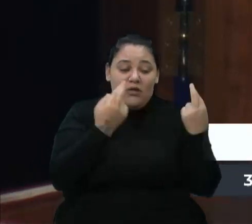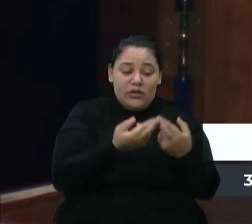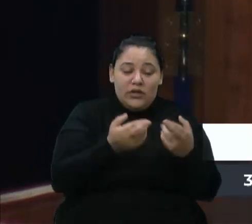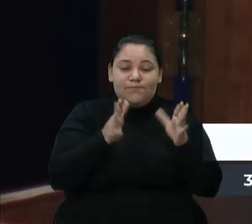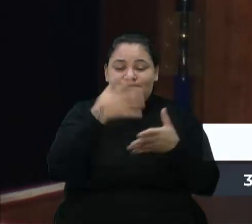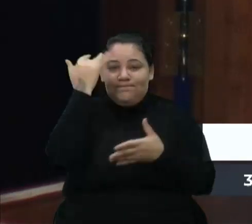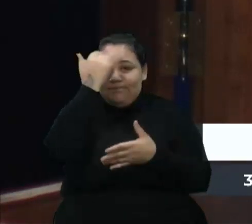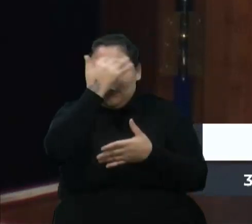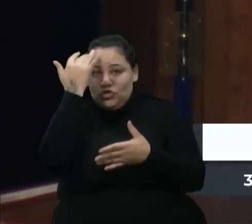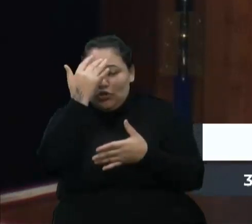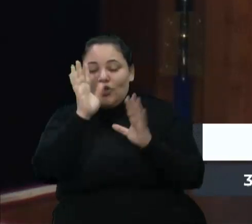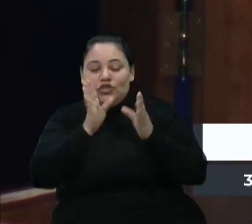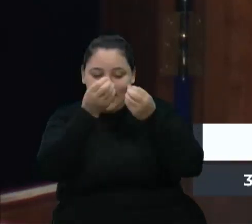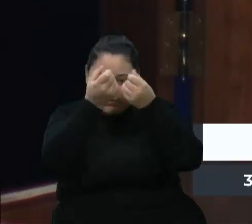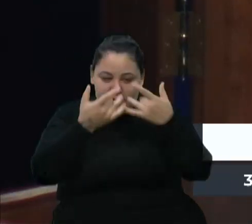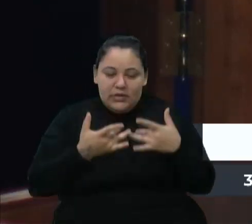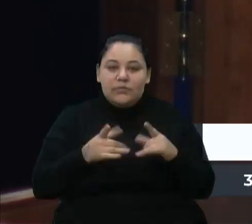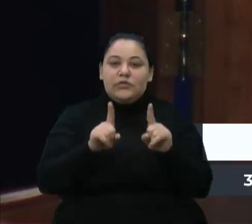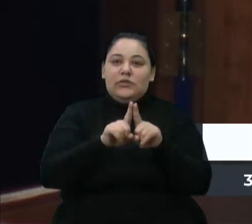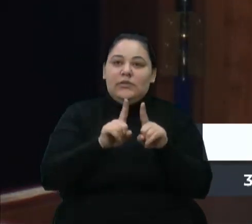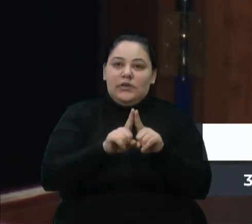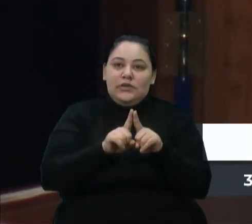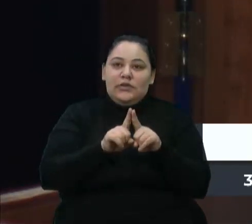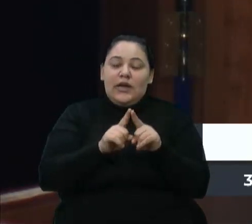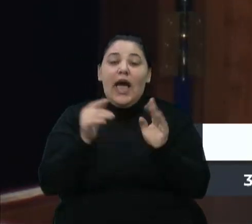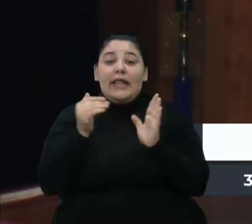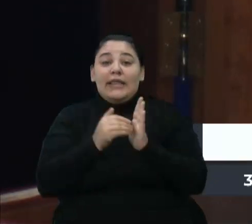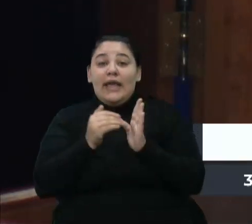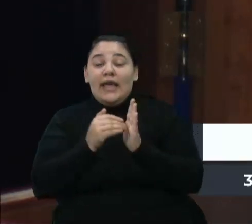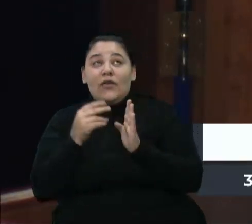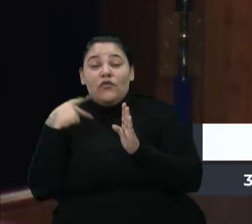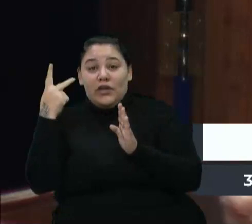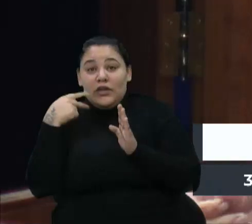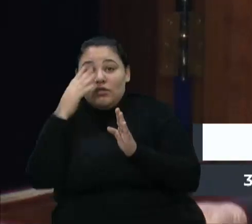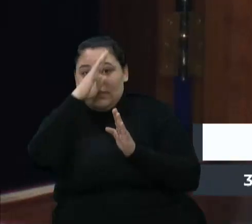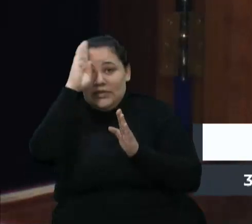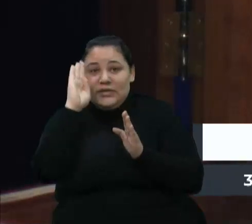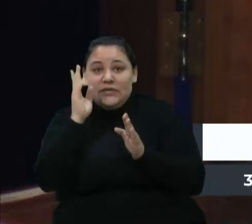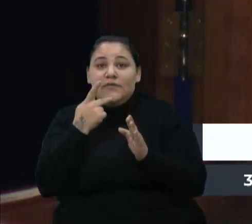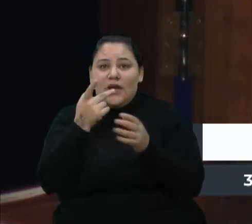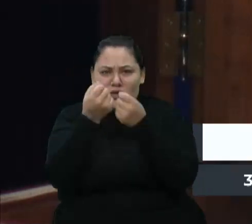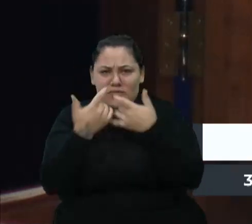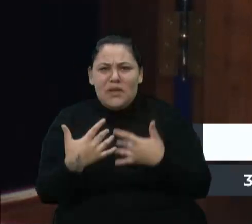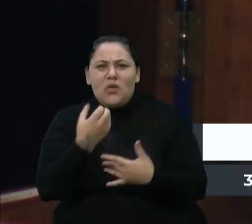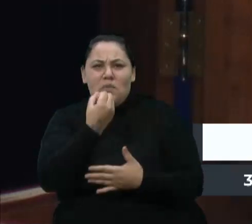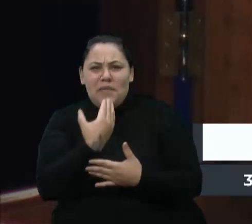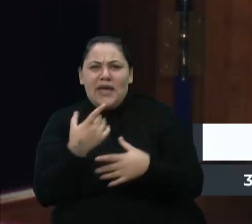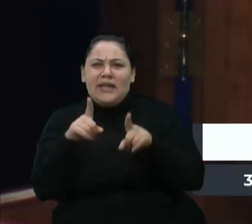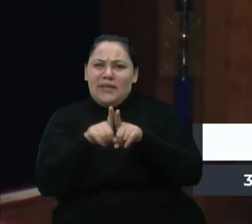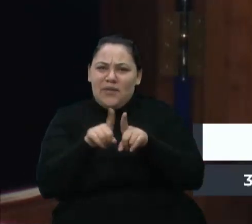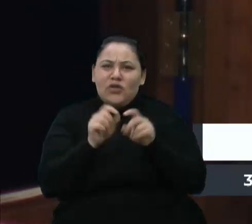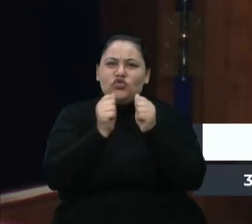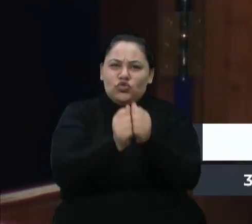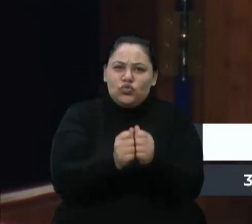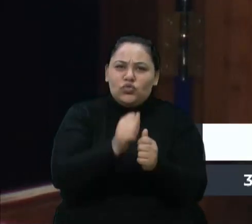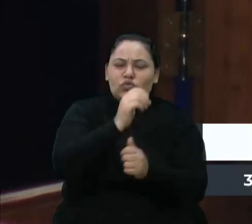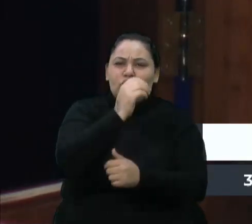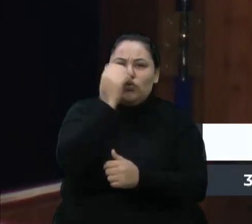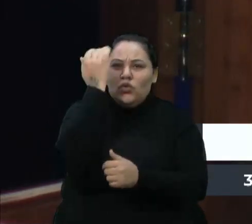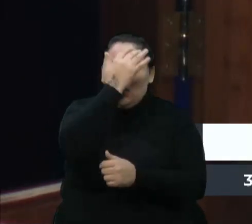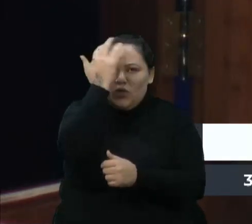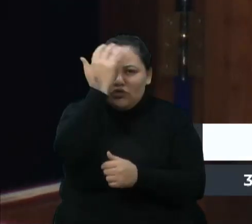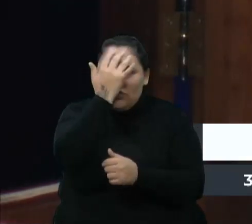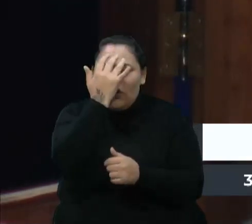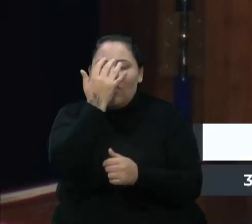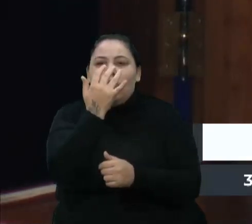já abordamos também, até o vereador Bressan abordou muito bem, junto com o prefeito, aonde o prefeito também